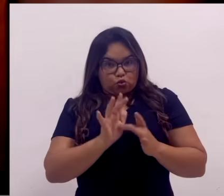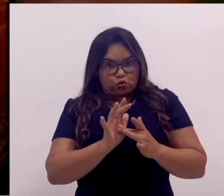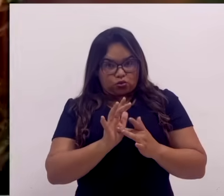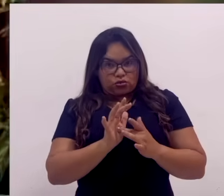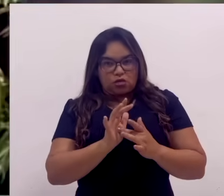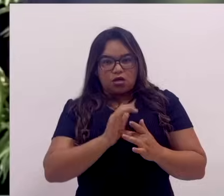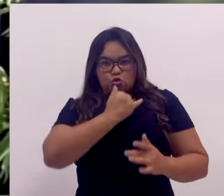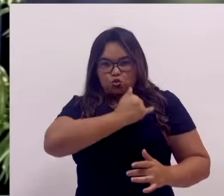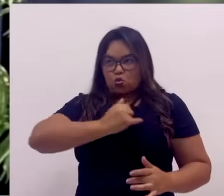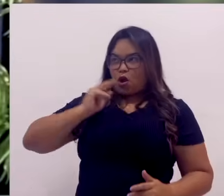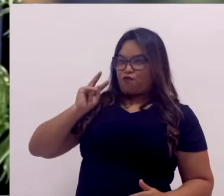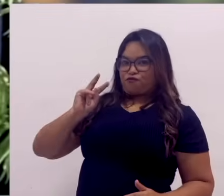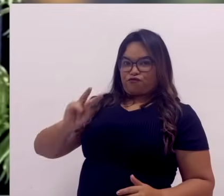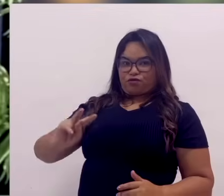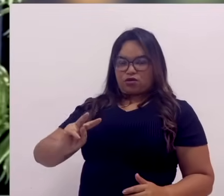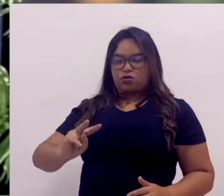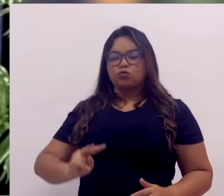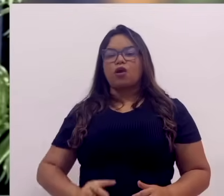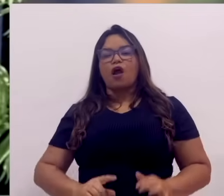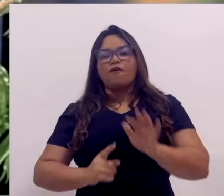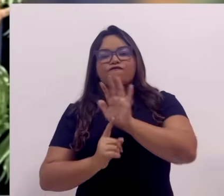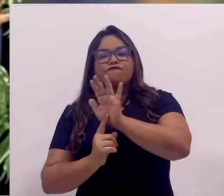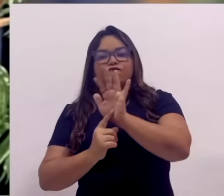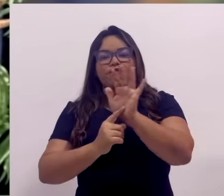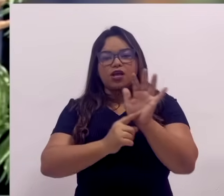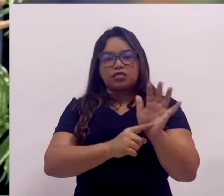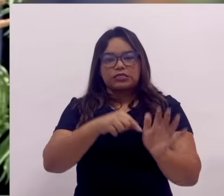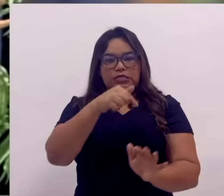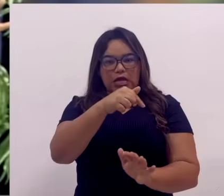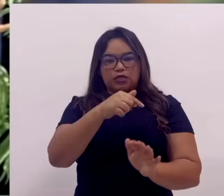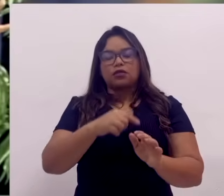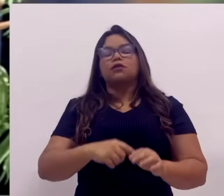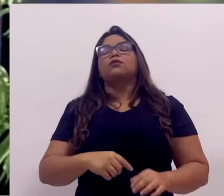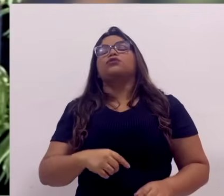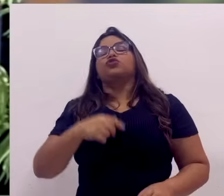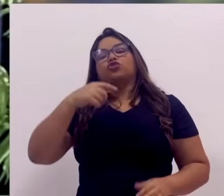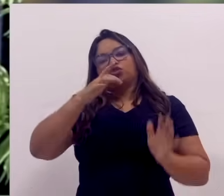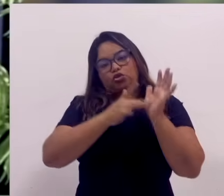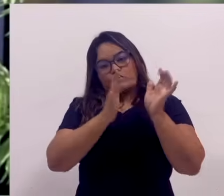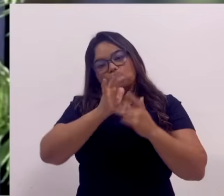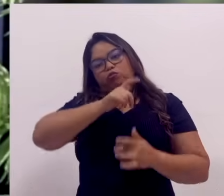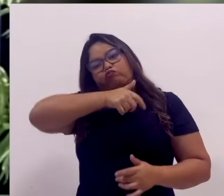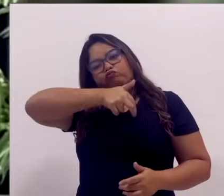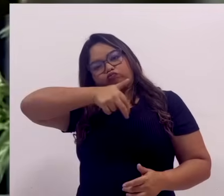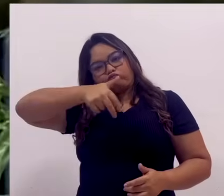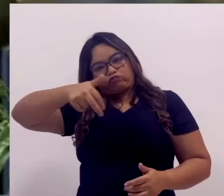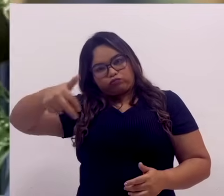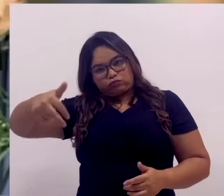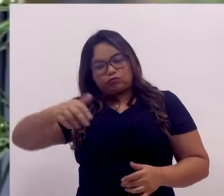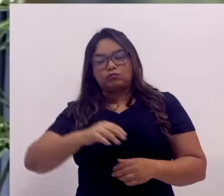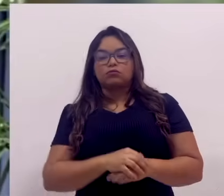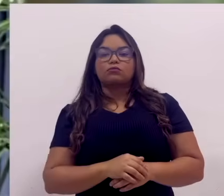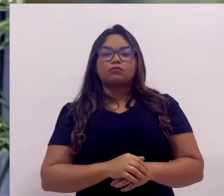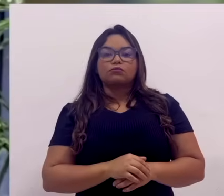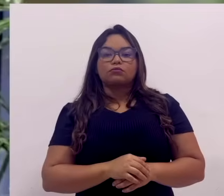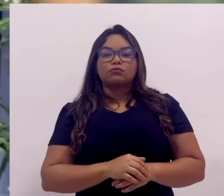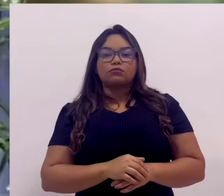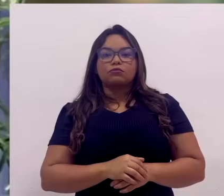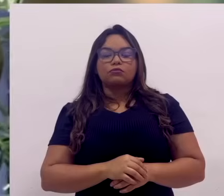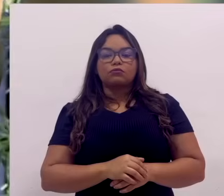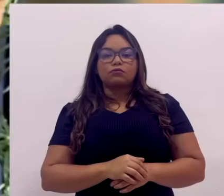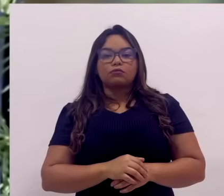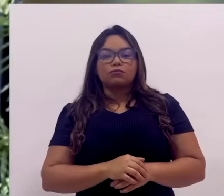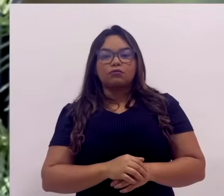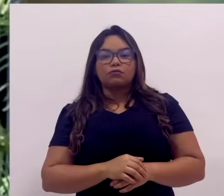ouro. Portanto, temos um período de tempo no ministério de Cristo, quando ele está dentro do